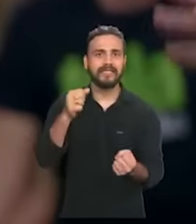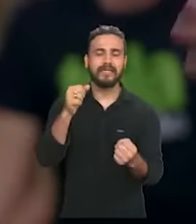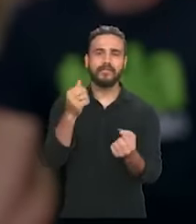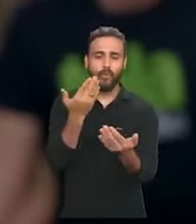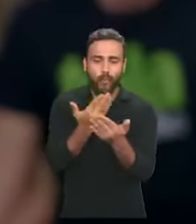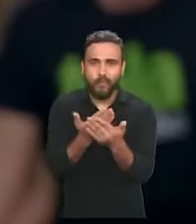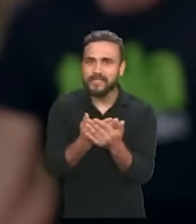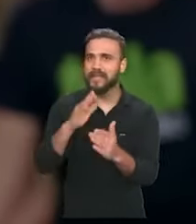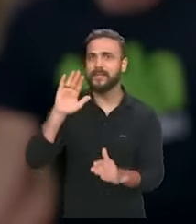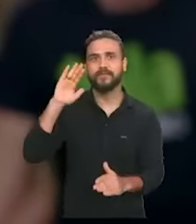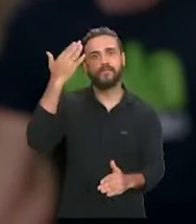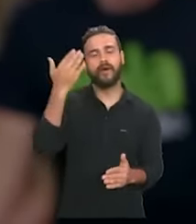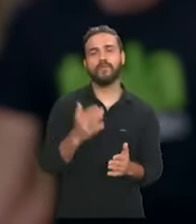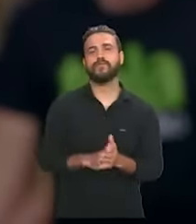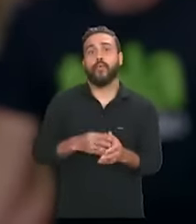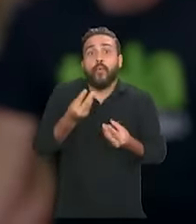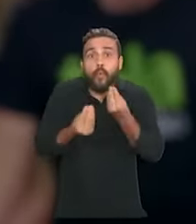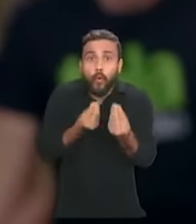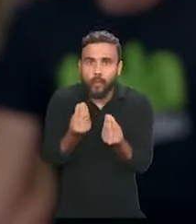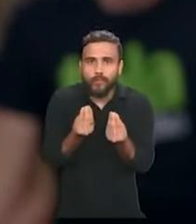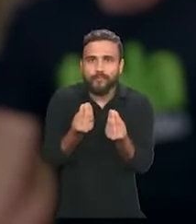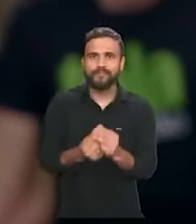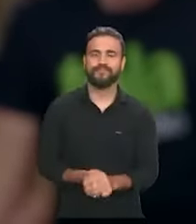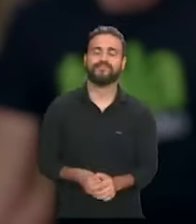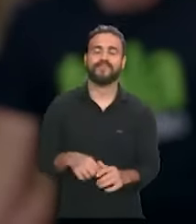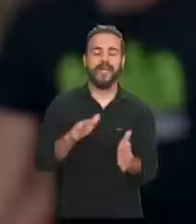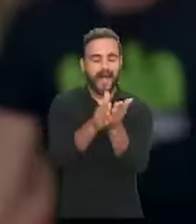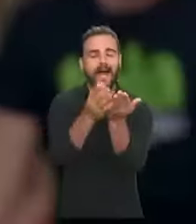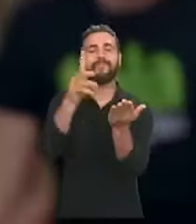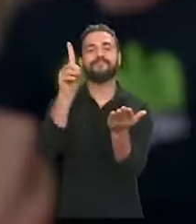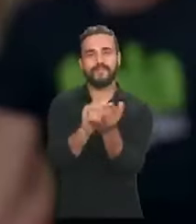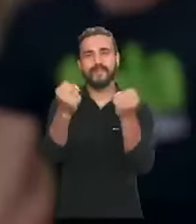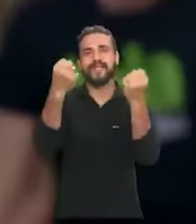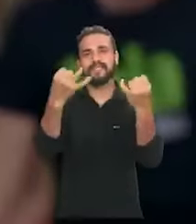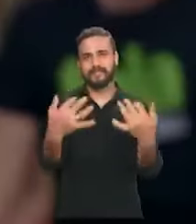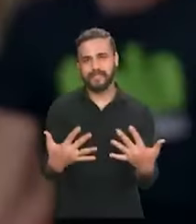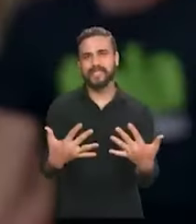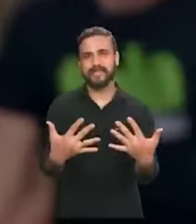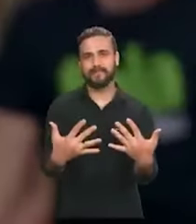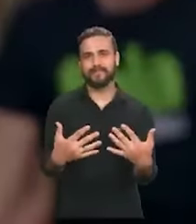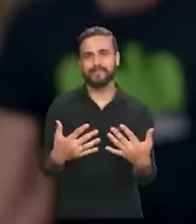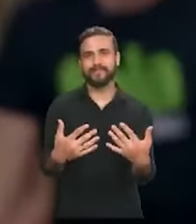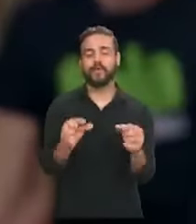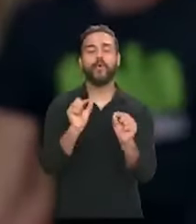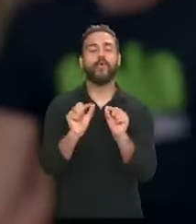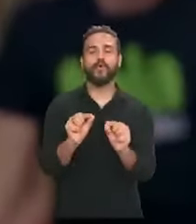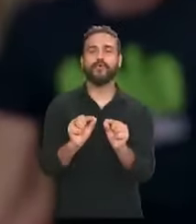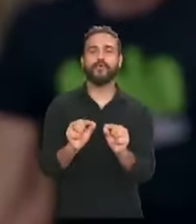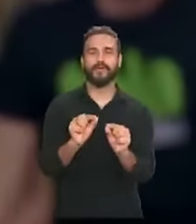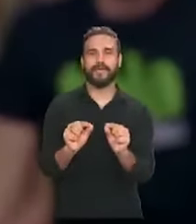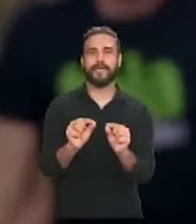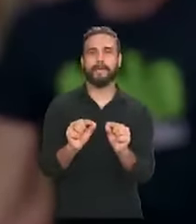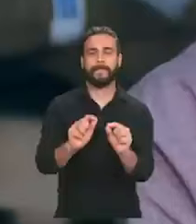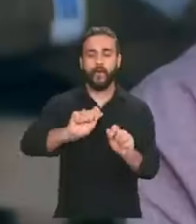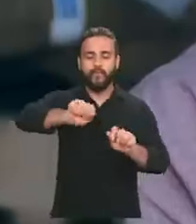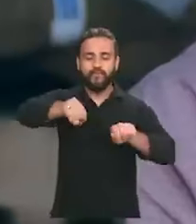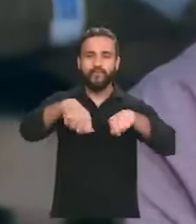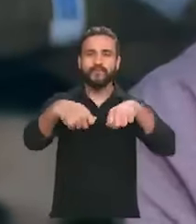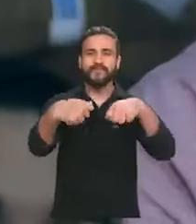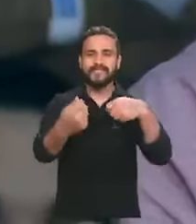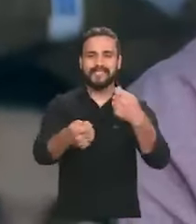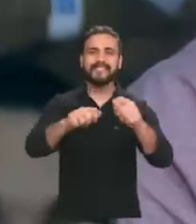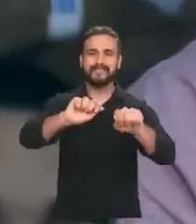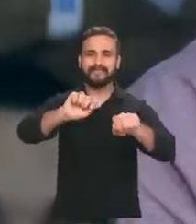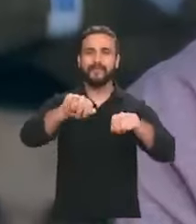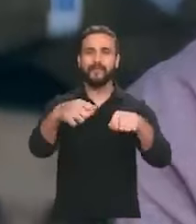vivendo o que a bíblia chama de princípio de dores que ele essa é uma palavra que no original tem a ver com as dores de parto né